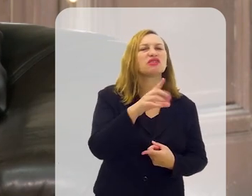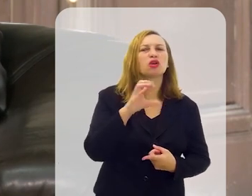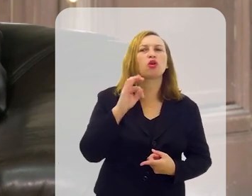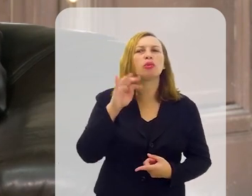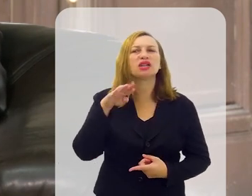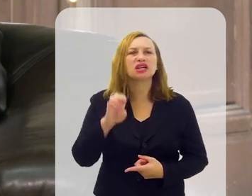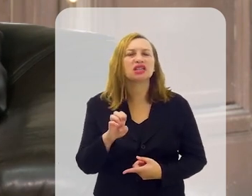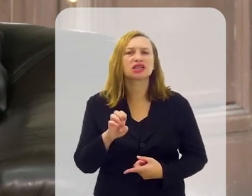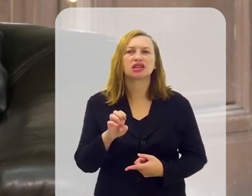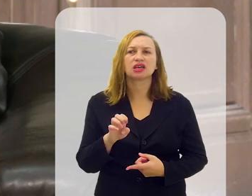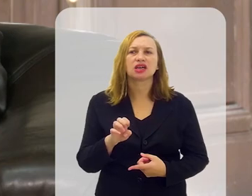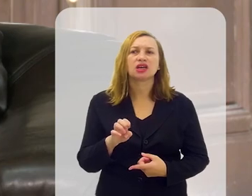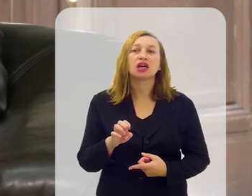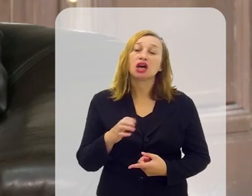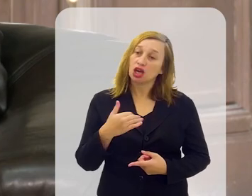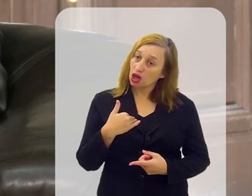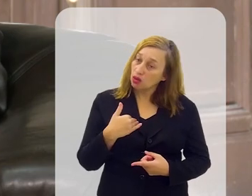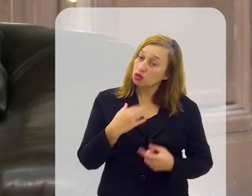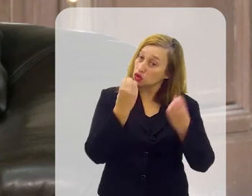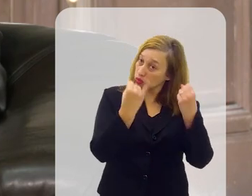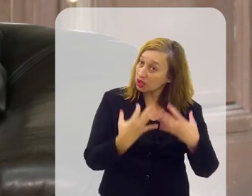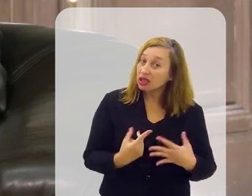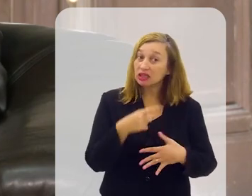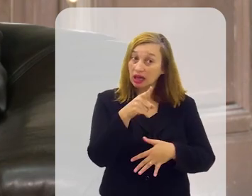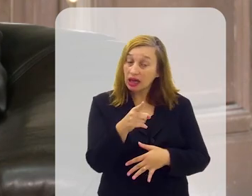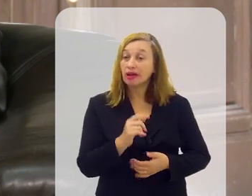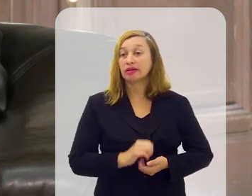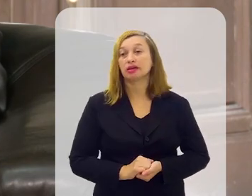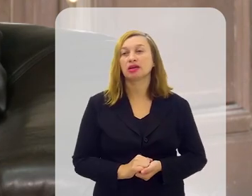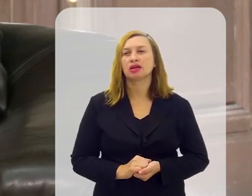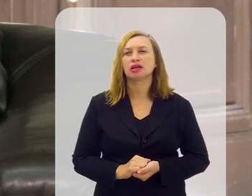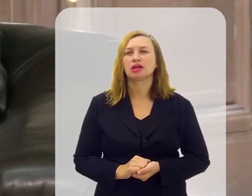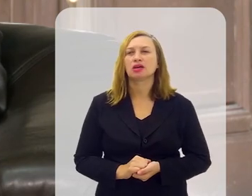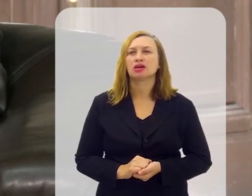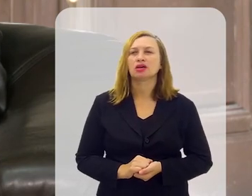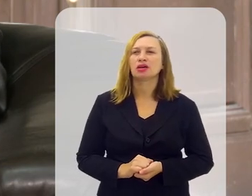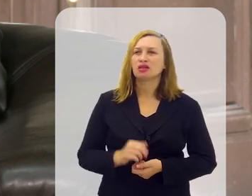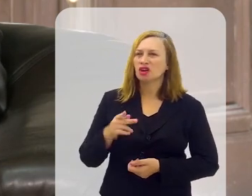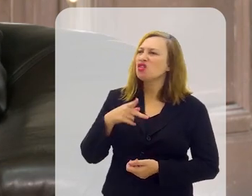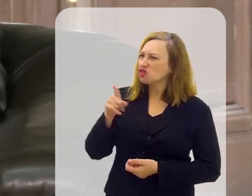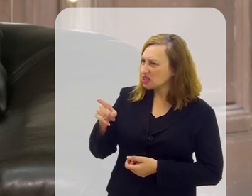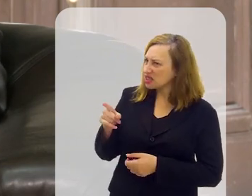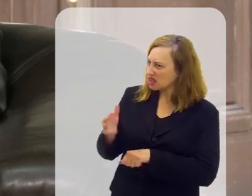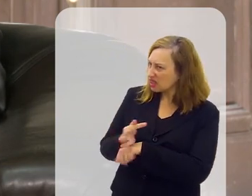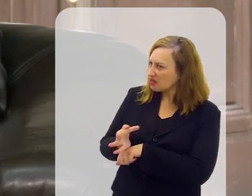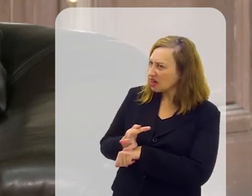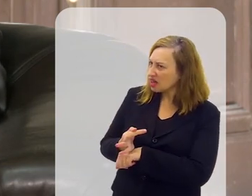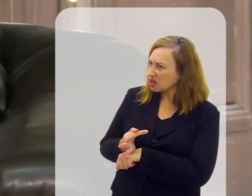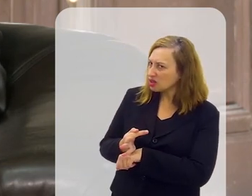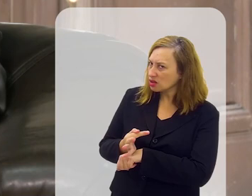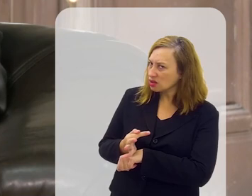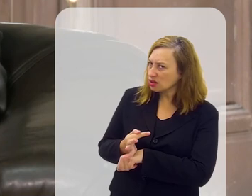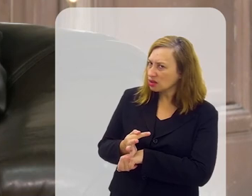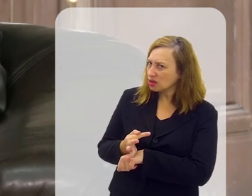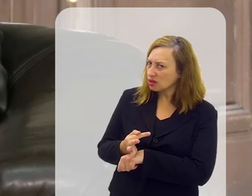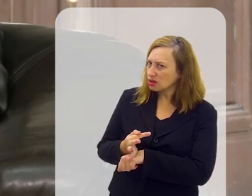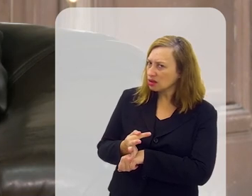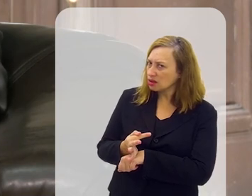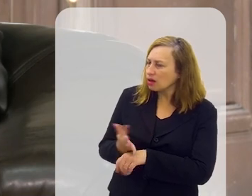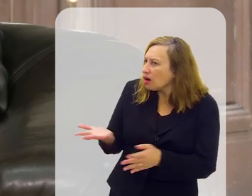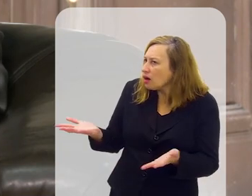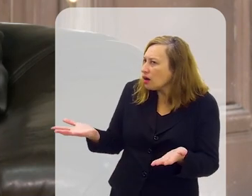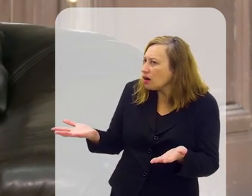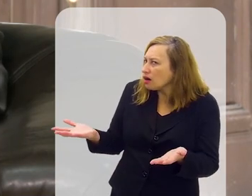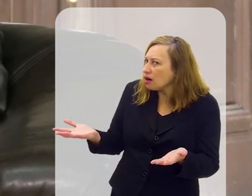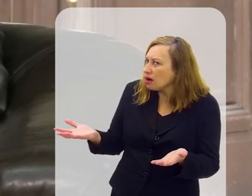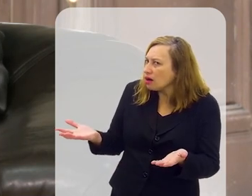com o comandante? Eu falei assim, eu estou explicando para ele a situação. Aí ele falou assim, você está de férias.